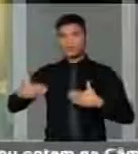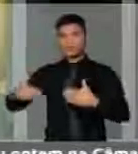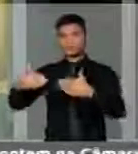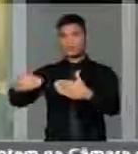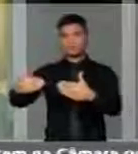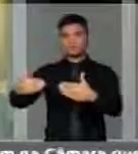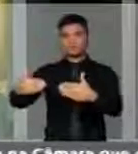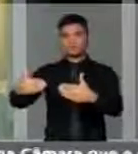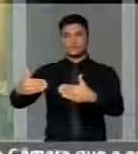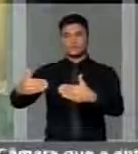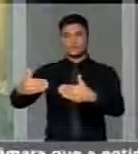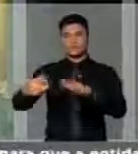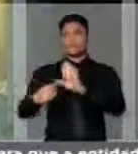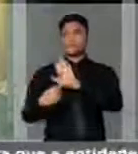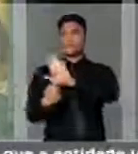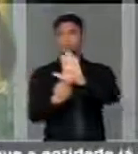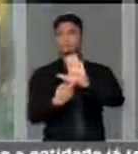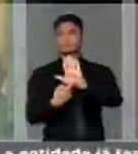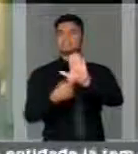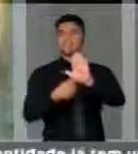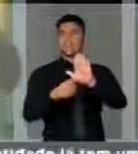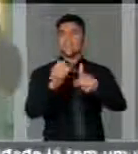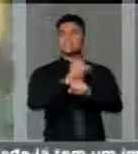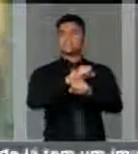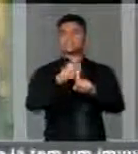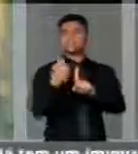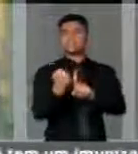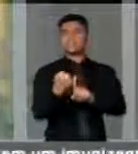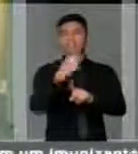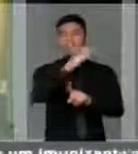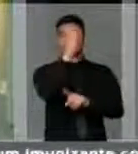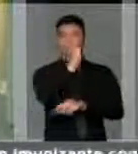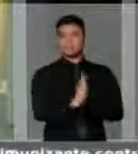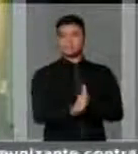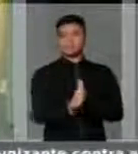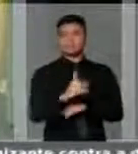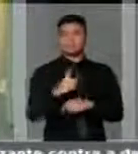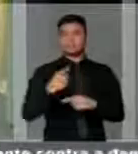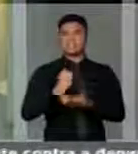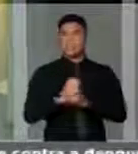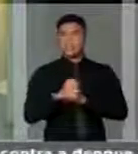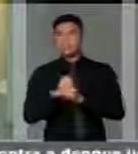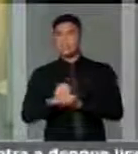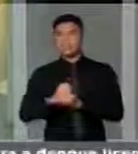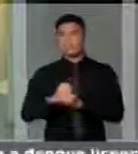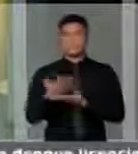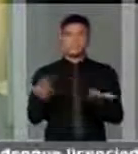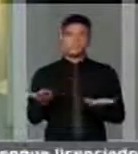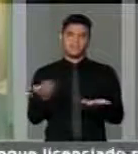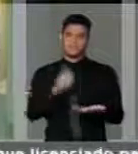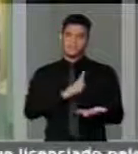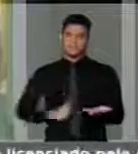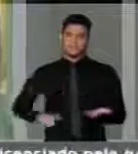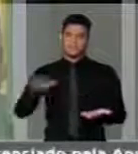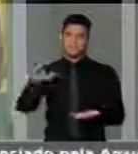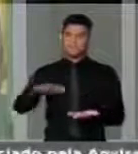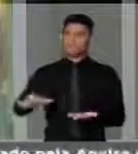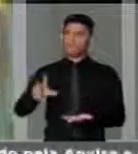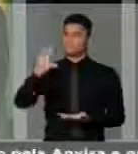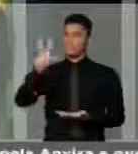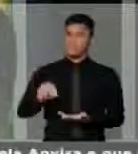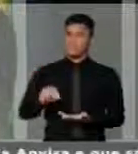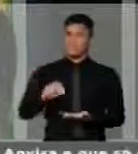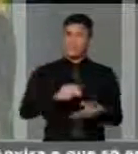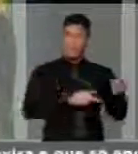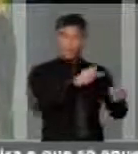passar uma ideia falsa de que o povo brasileiro está apoiando este governo. Não está apoiando este governo.